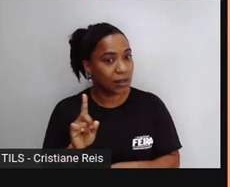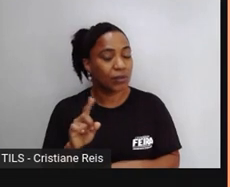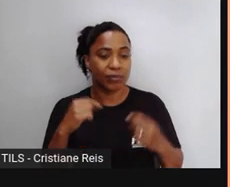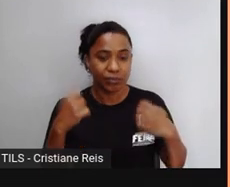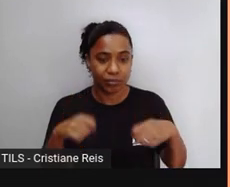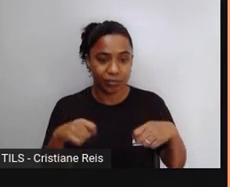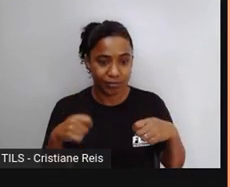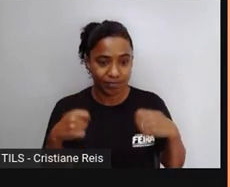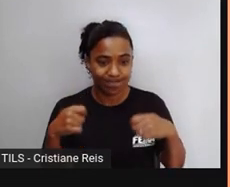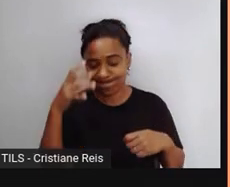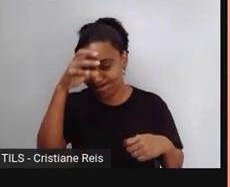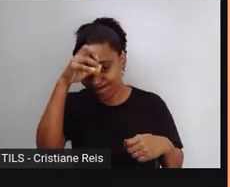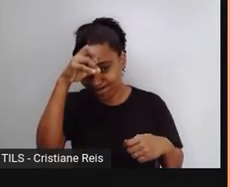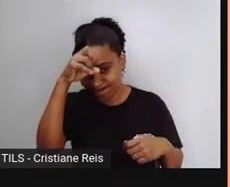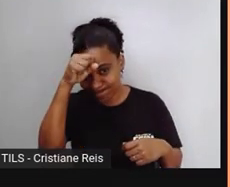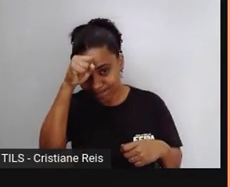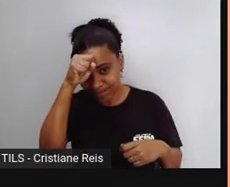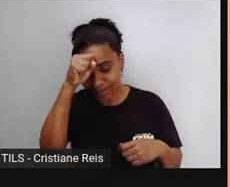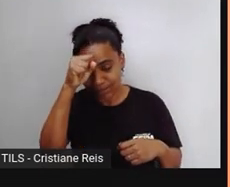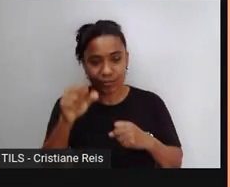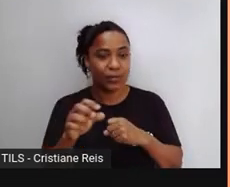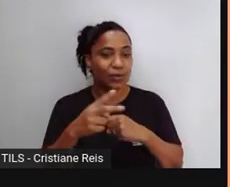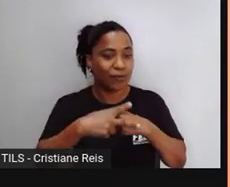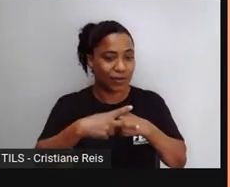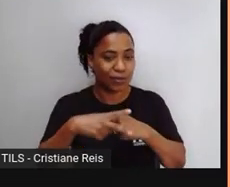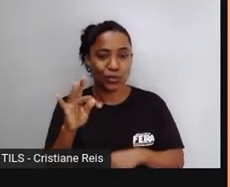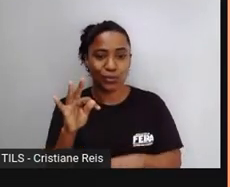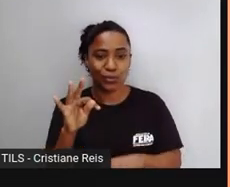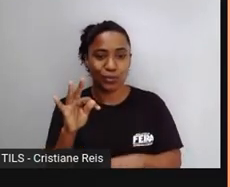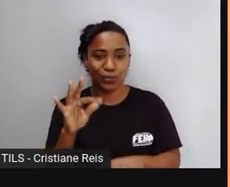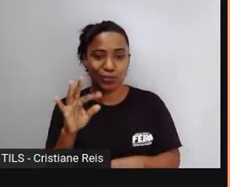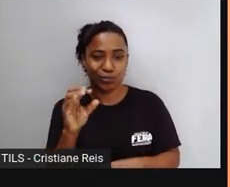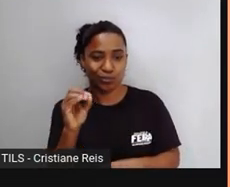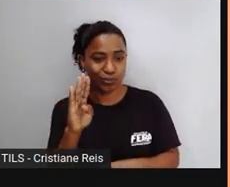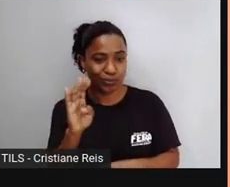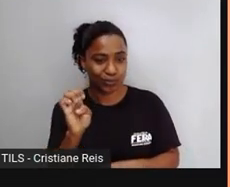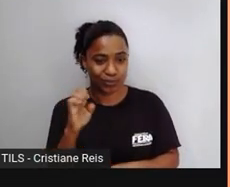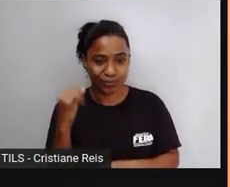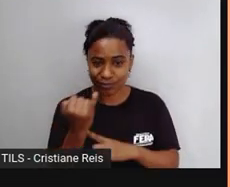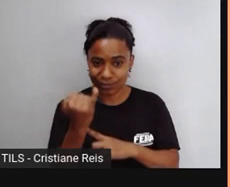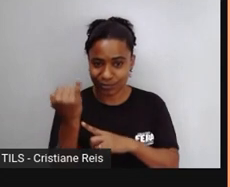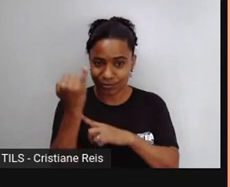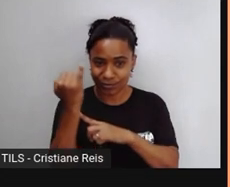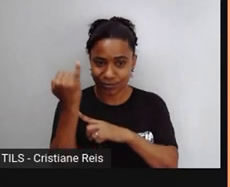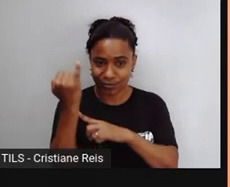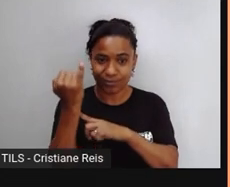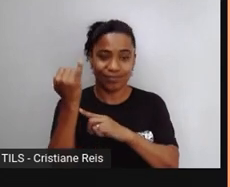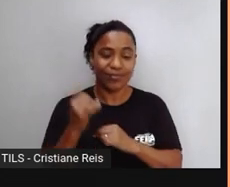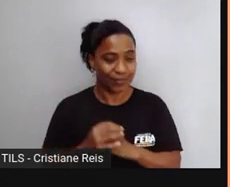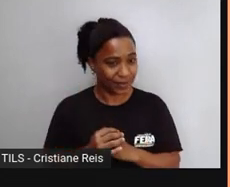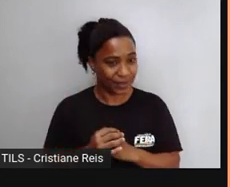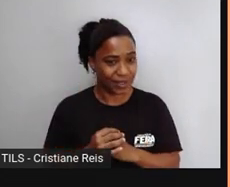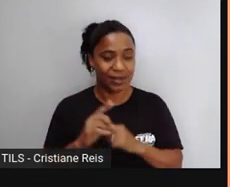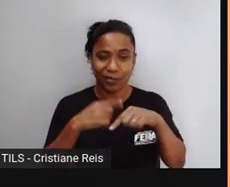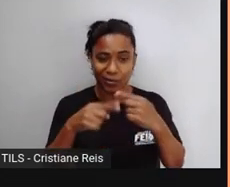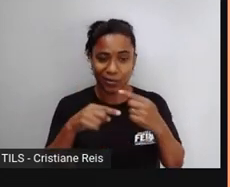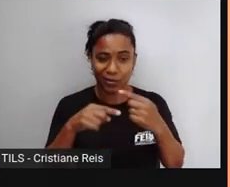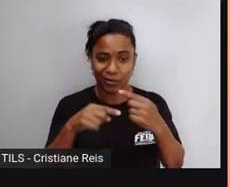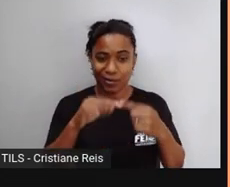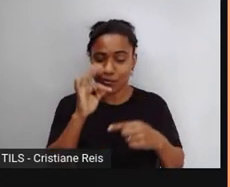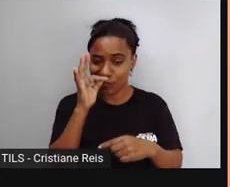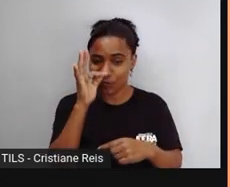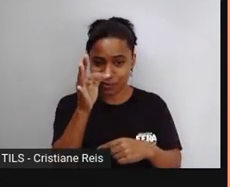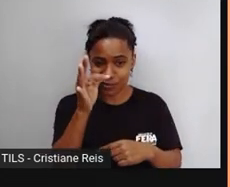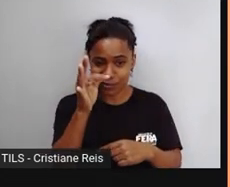inglesa. Inclusive, em outras formas verbais que vocês vão estudar futuramente, vocês irão